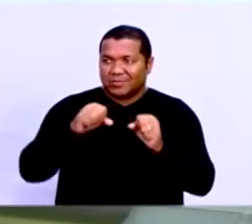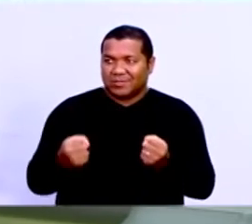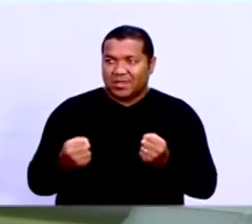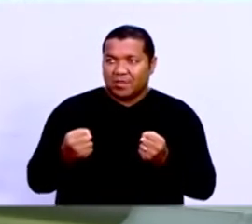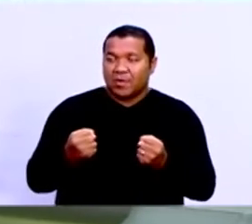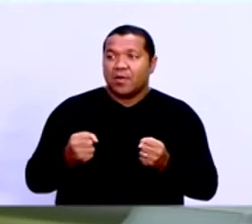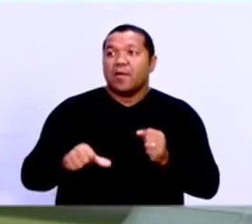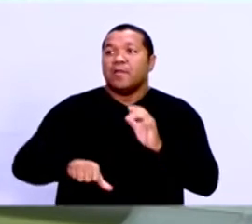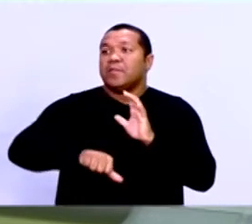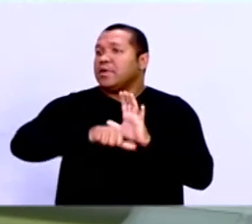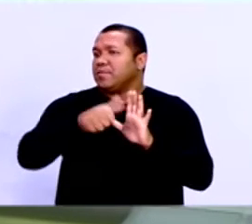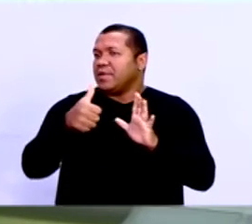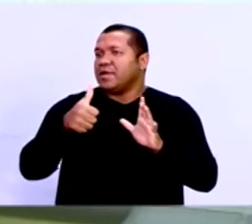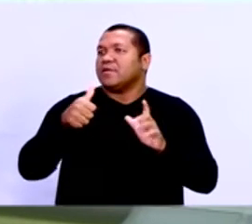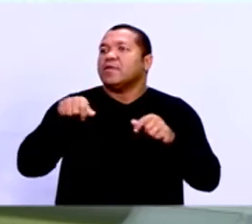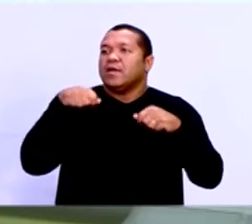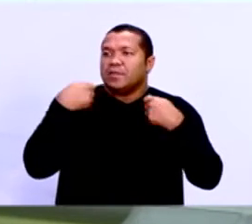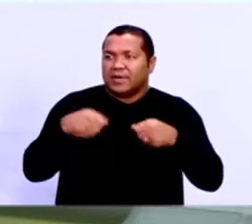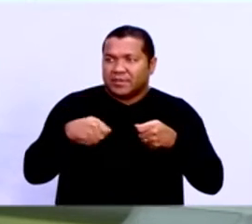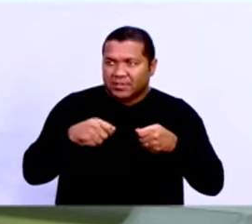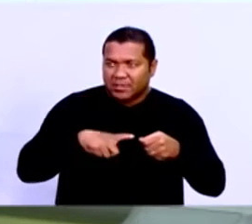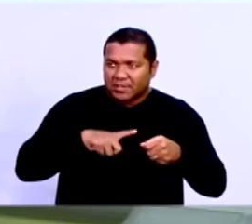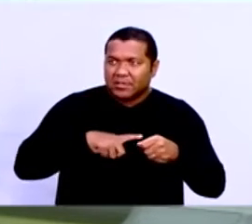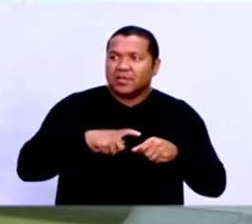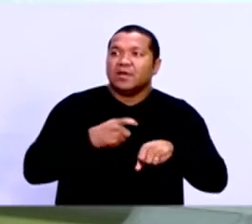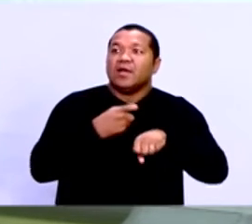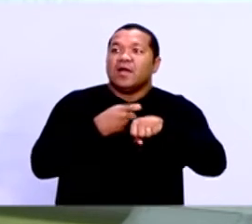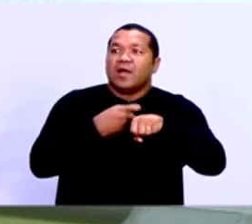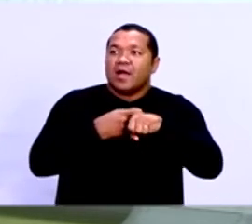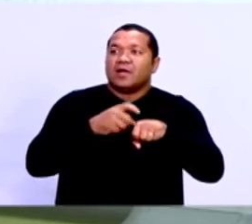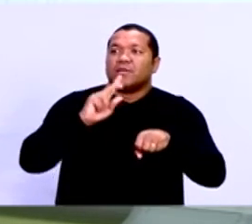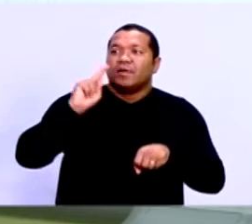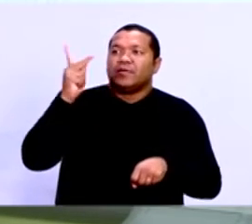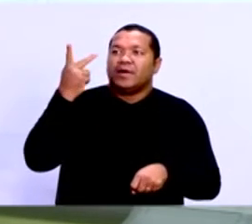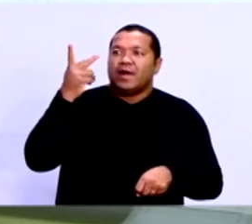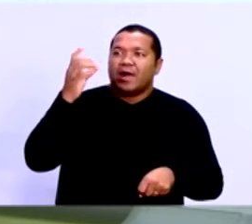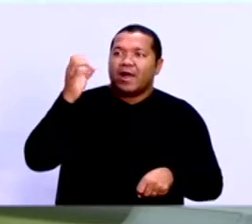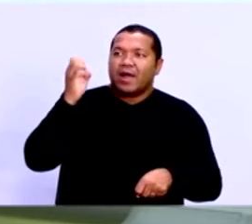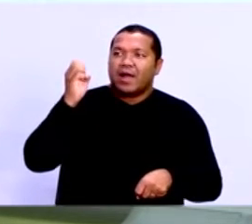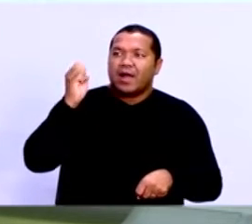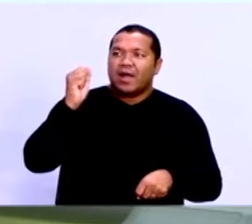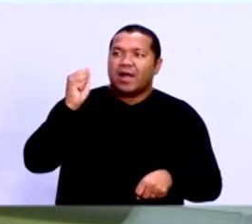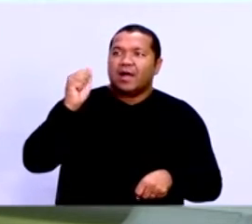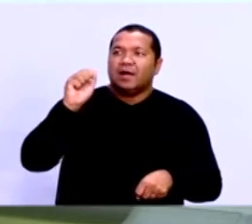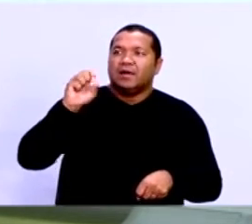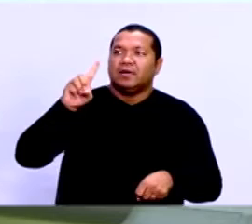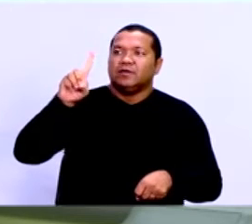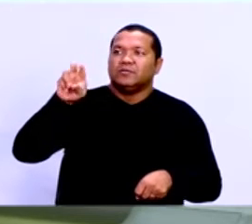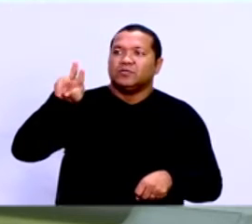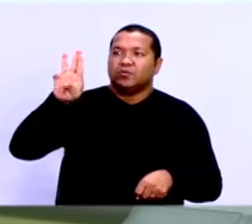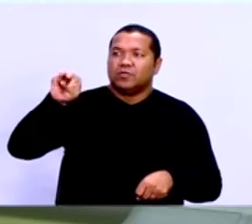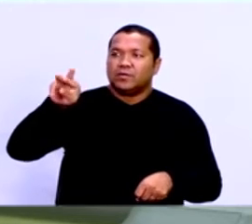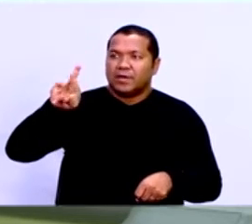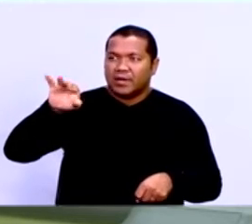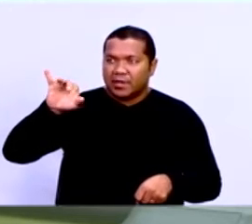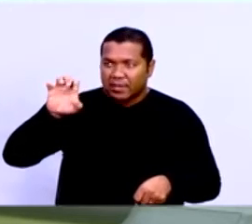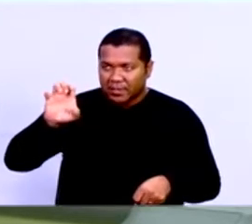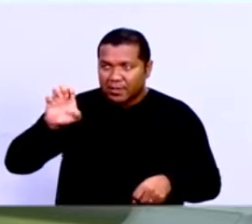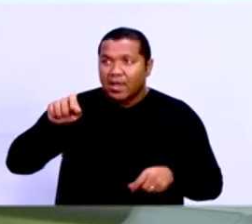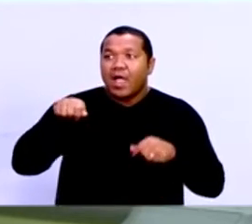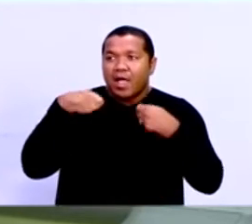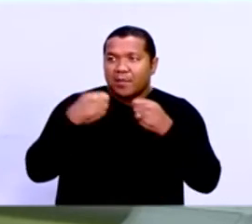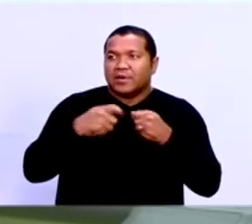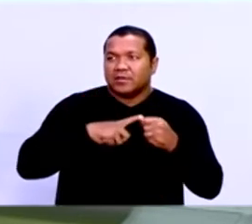cliente o sistema ele vai rodar ele precisa rodar num computador que tenha no mínimo 2 gb de memória e